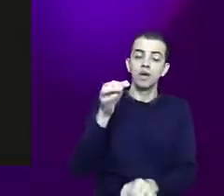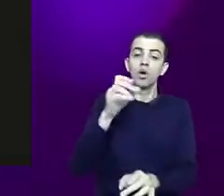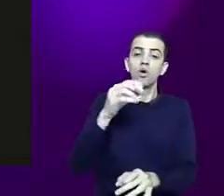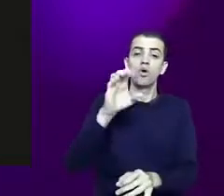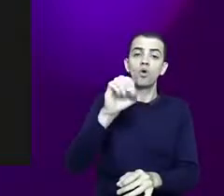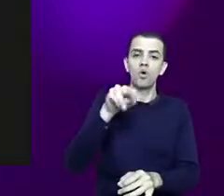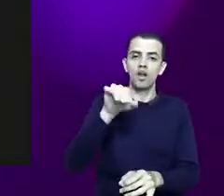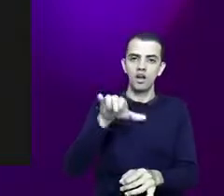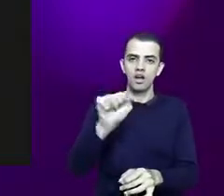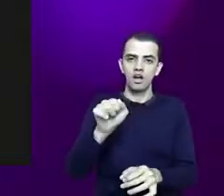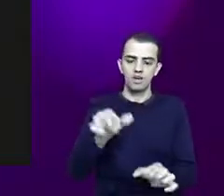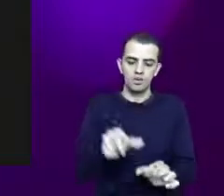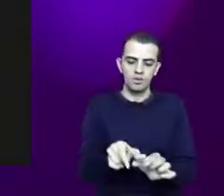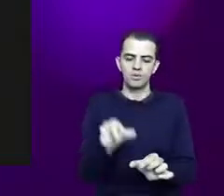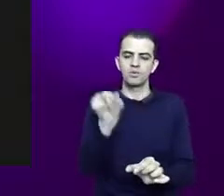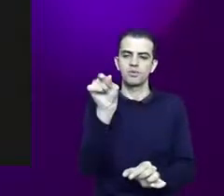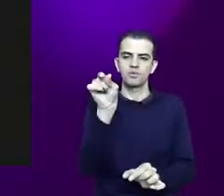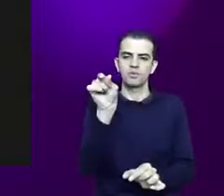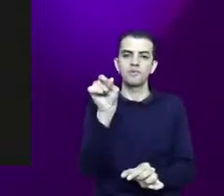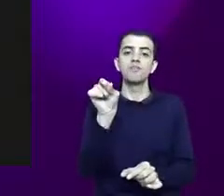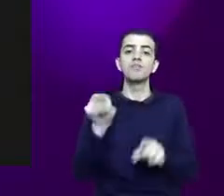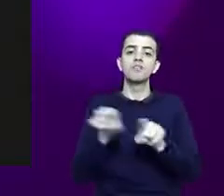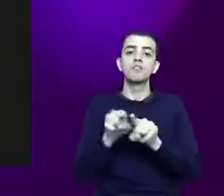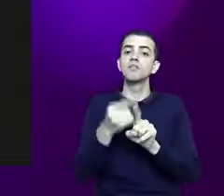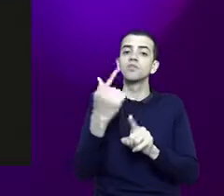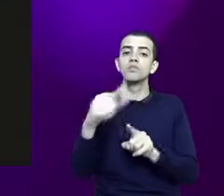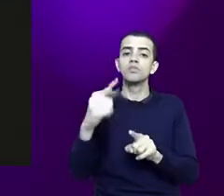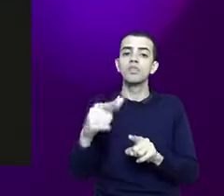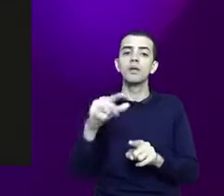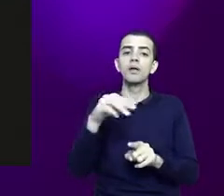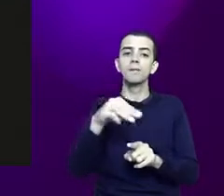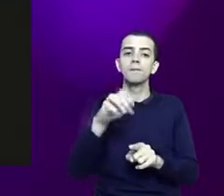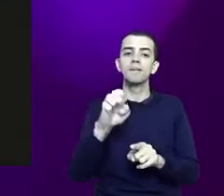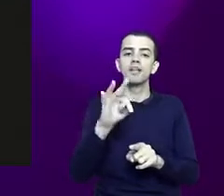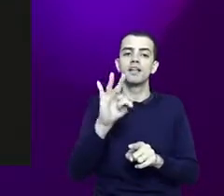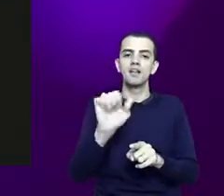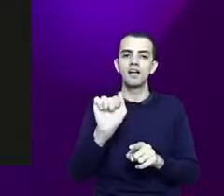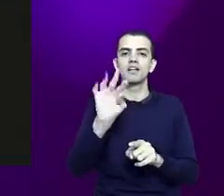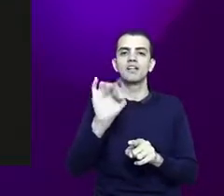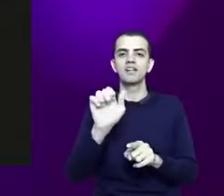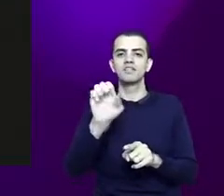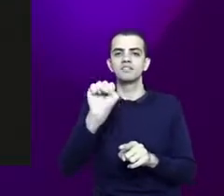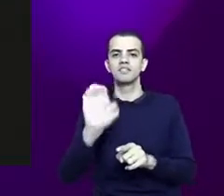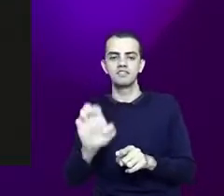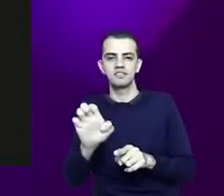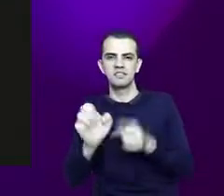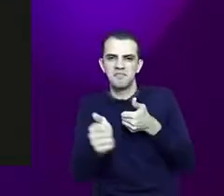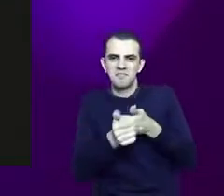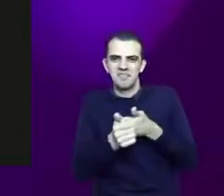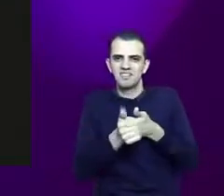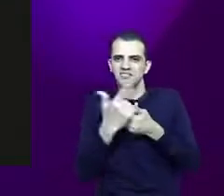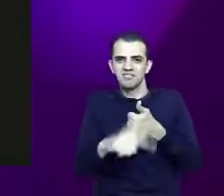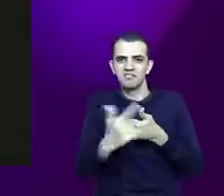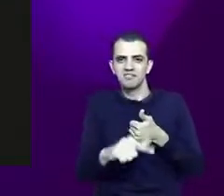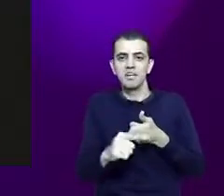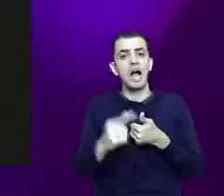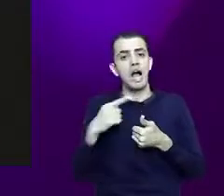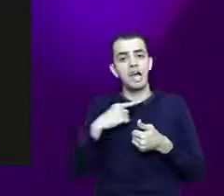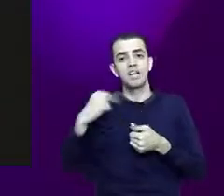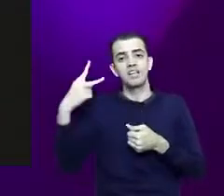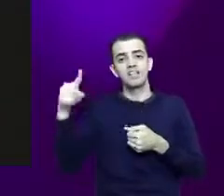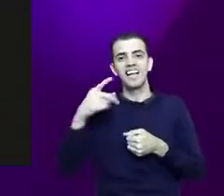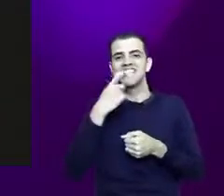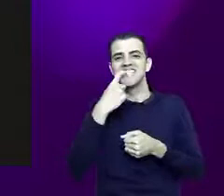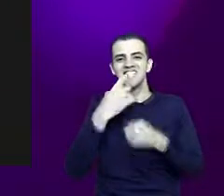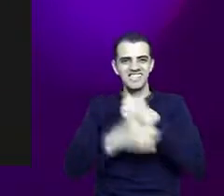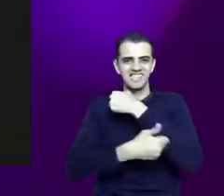cônica e sem metáfise proximal, porque aí eu faço o ajuste necessário no fêmur em função